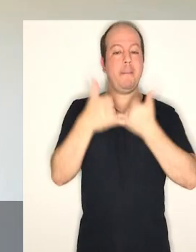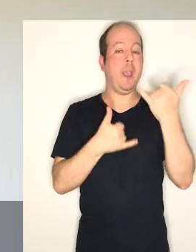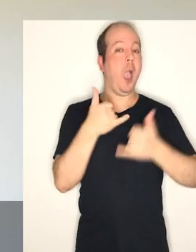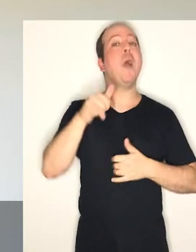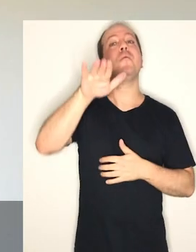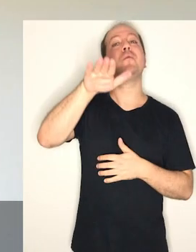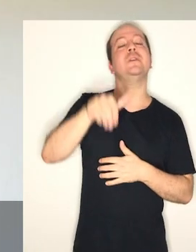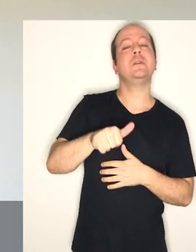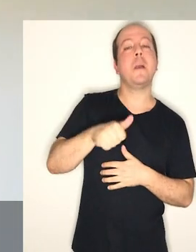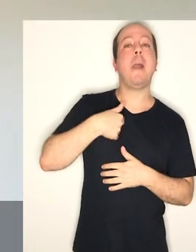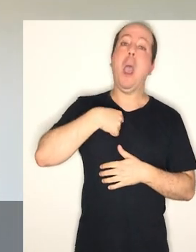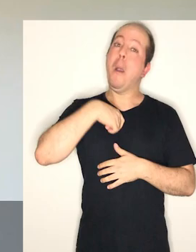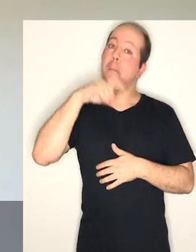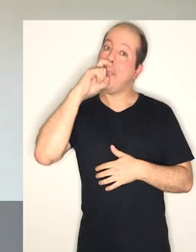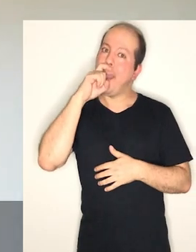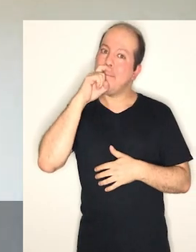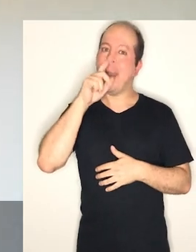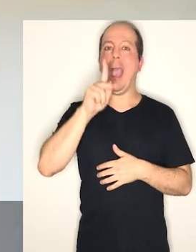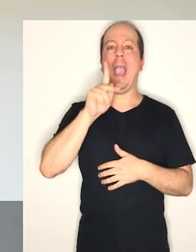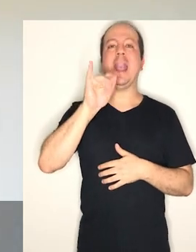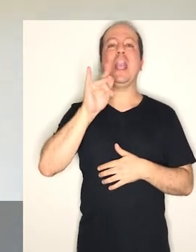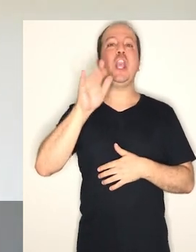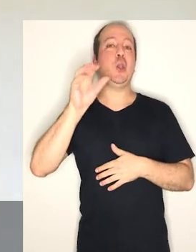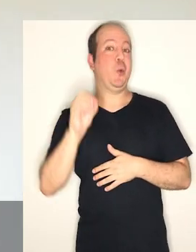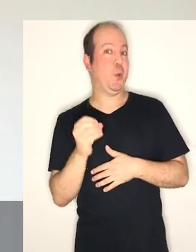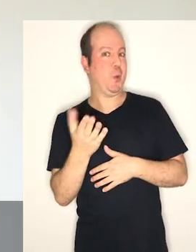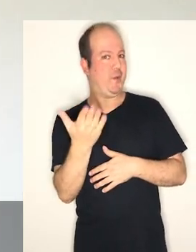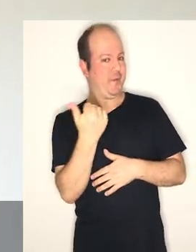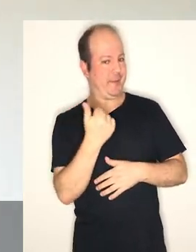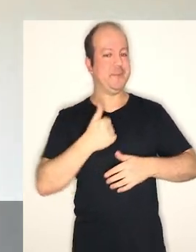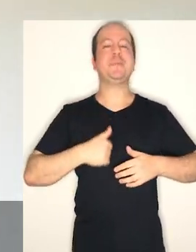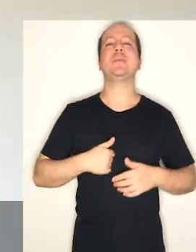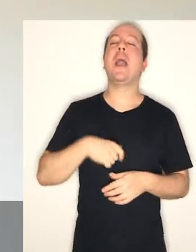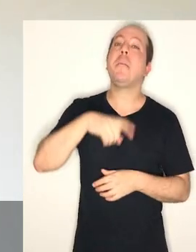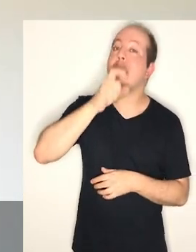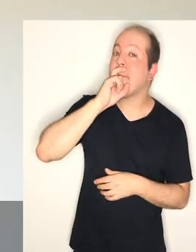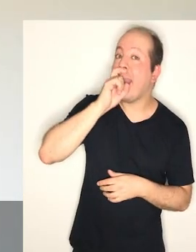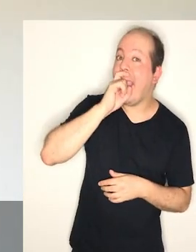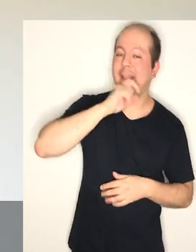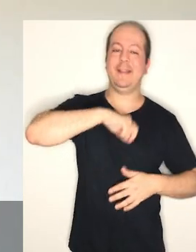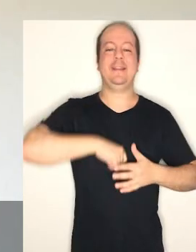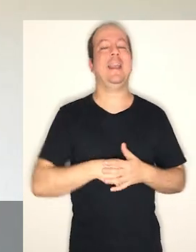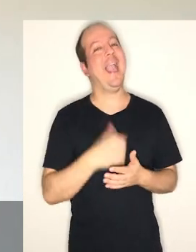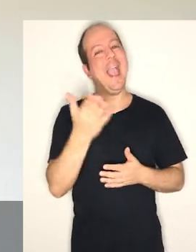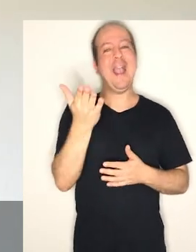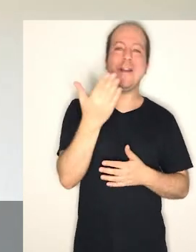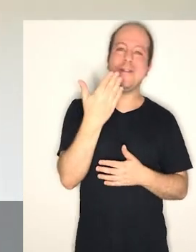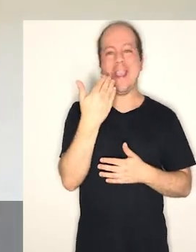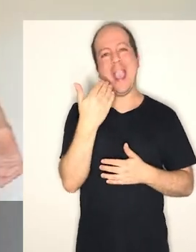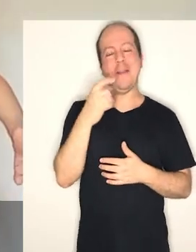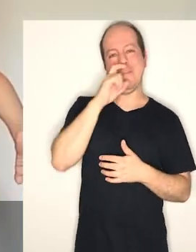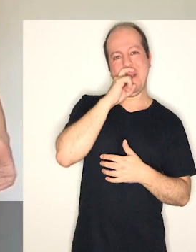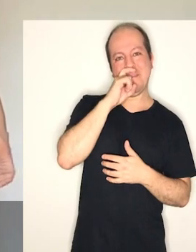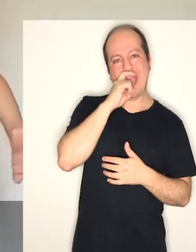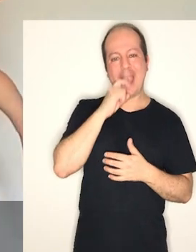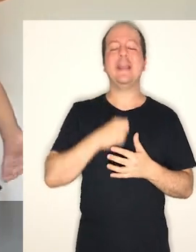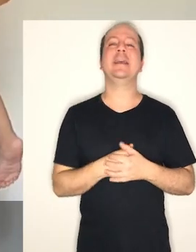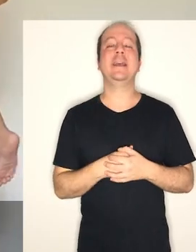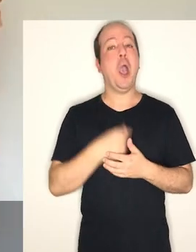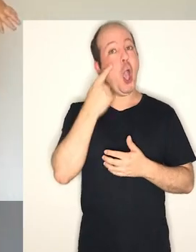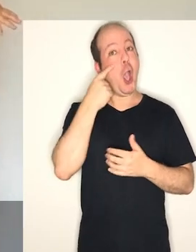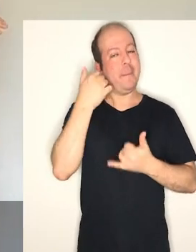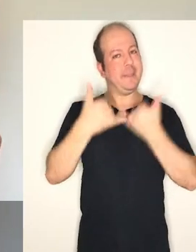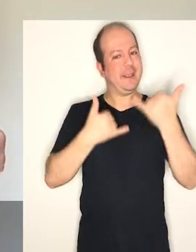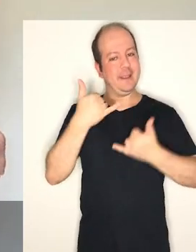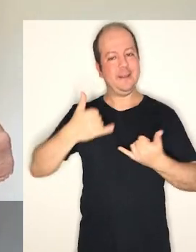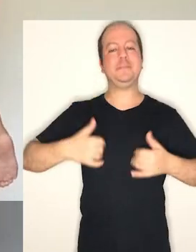e pode brincar. Eu vou chamar o papai Kiko Nogueira. Vamos chamar o papai? Fala, papai! Vem cá, papai! E a gente